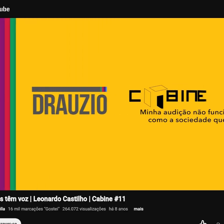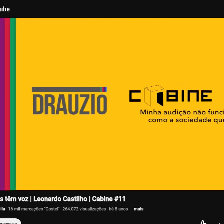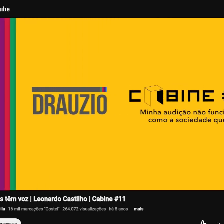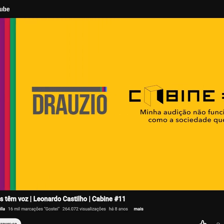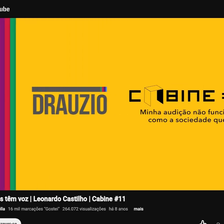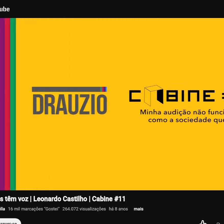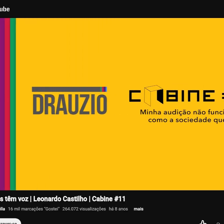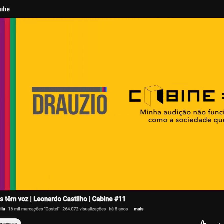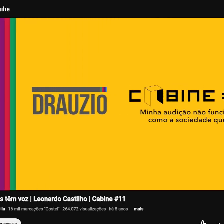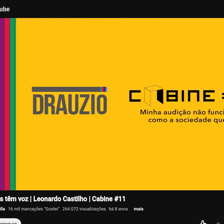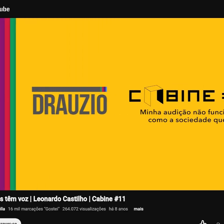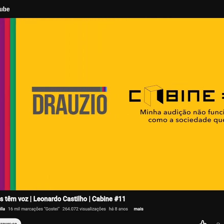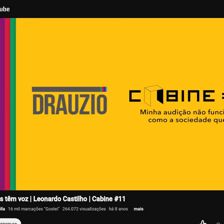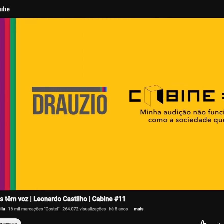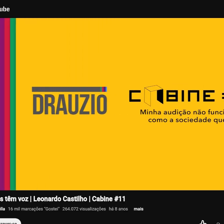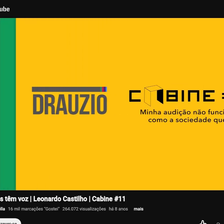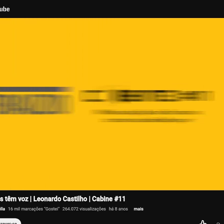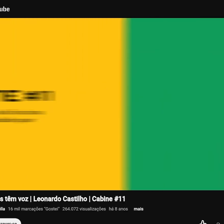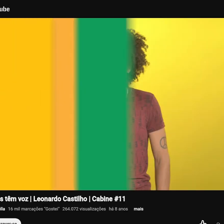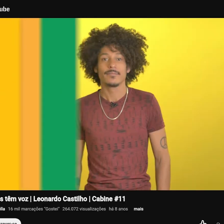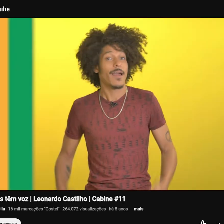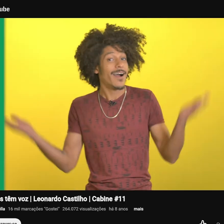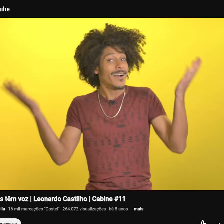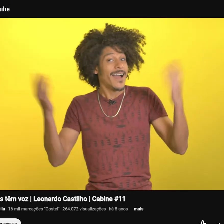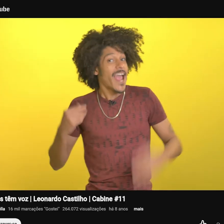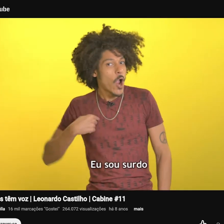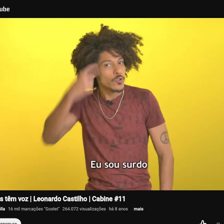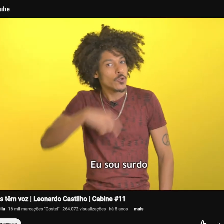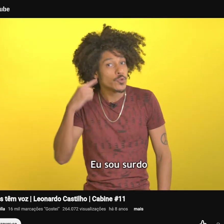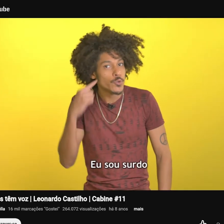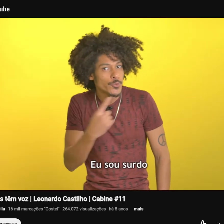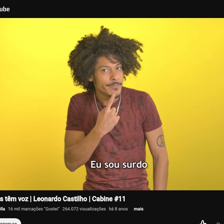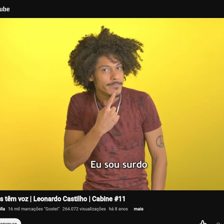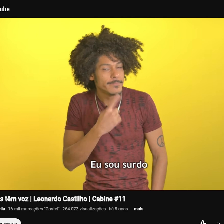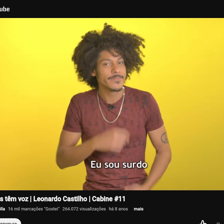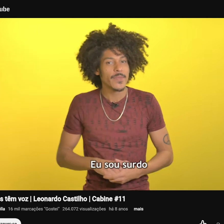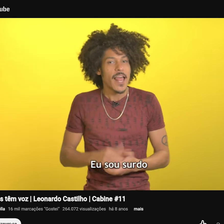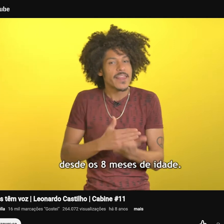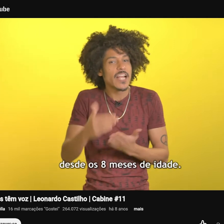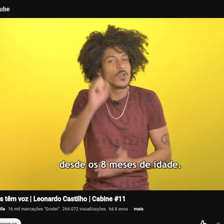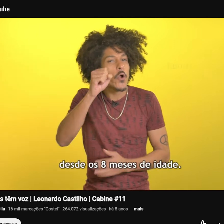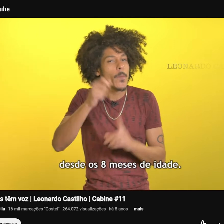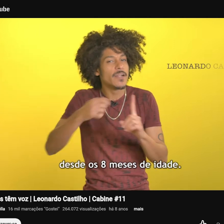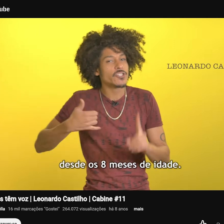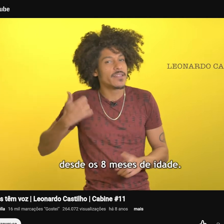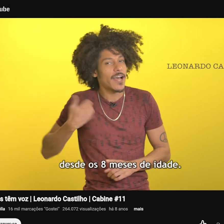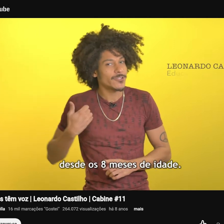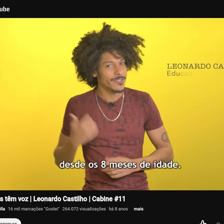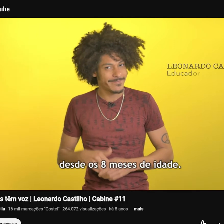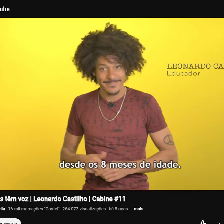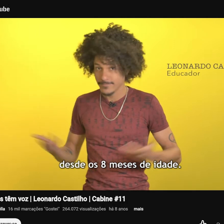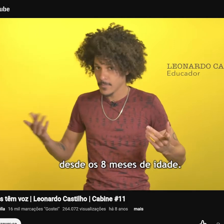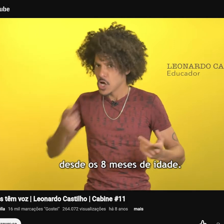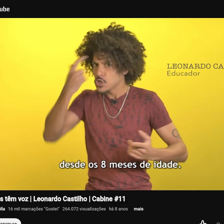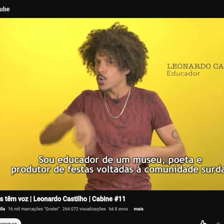Sim, dá pra ver. Tem uns 6 quadrados aí. Eu sou surdo. Tenho 8 meses de